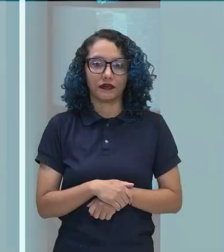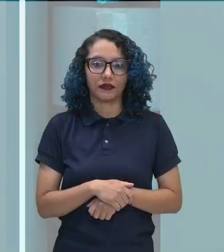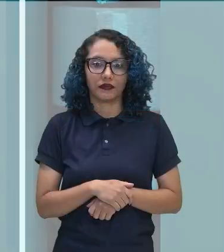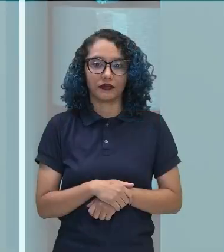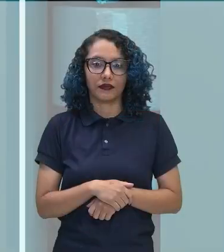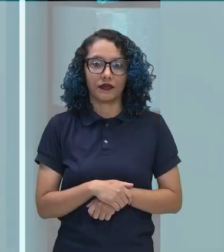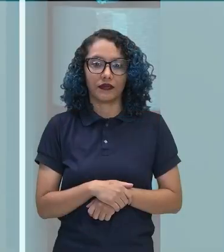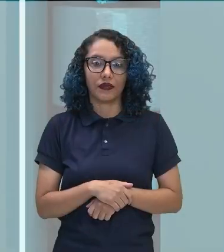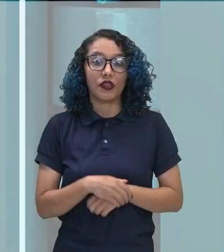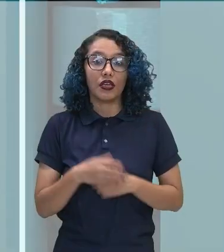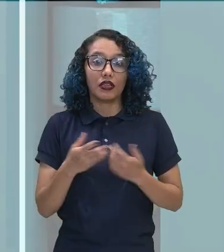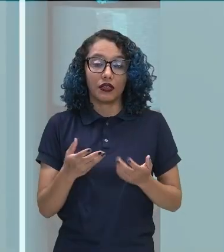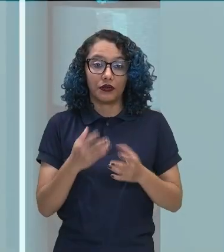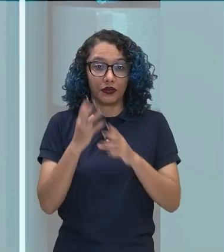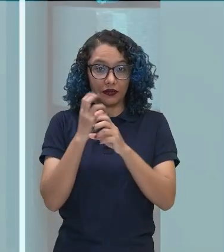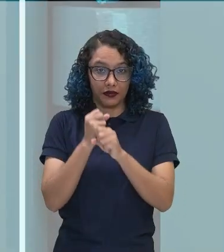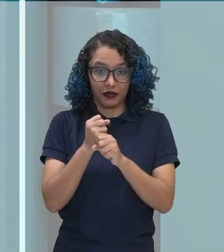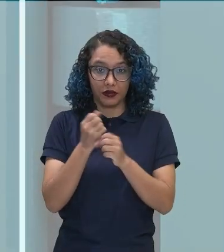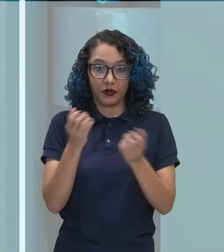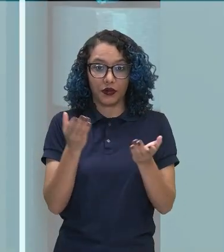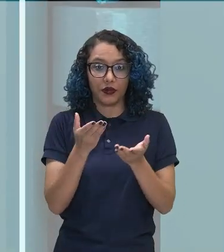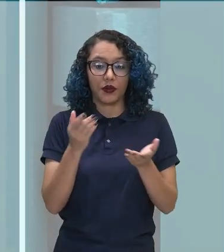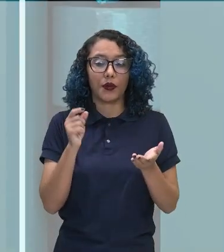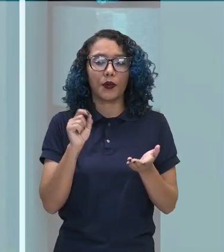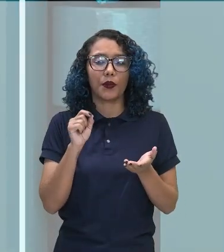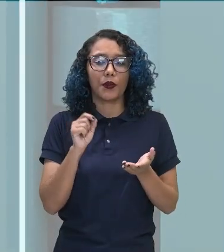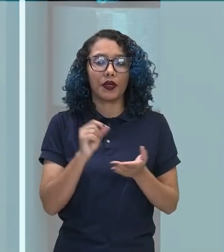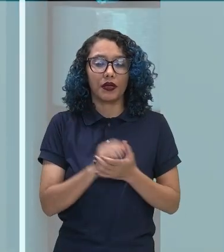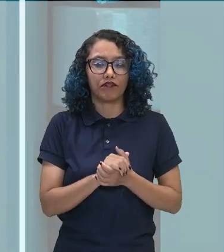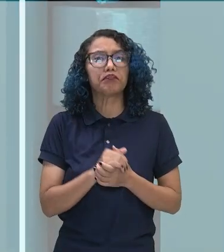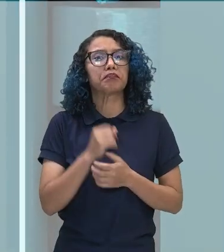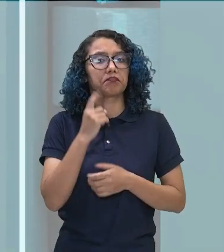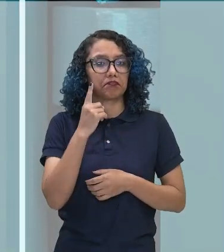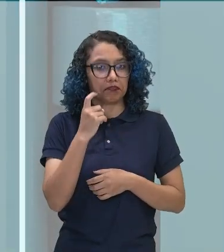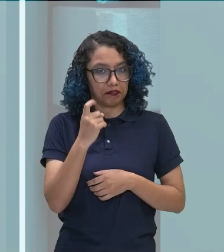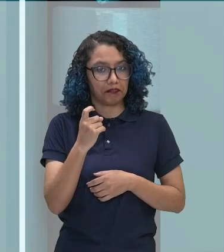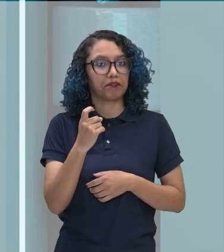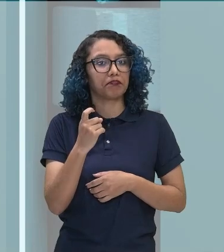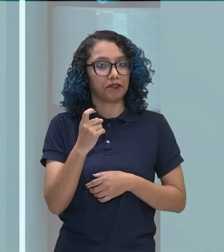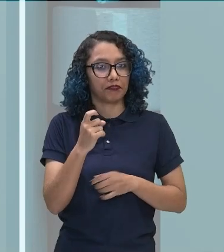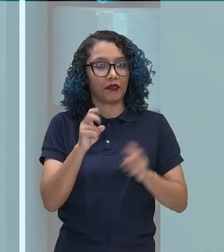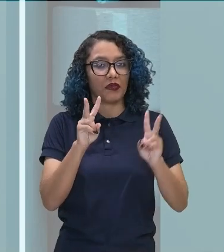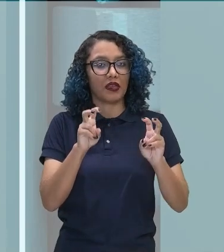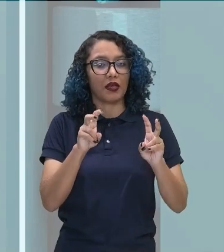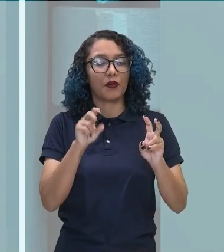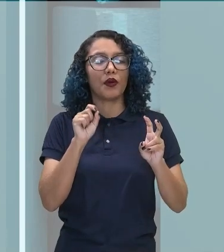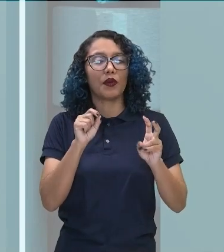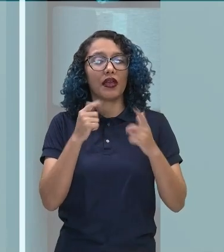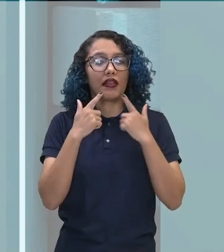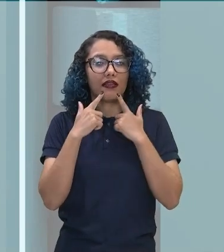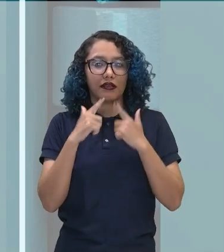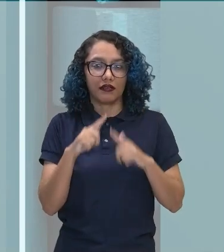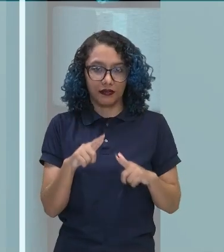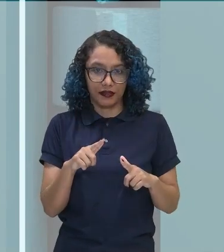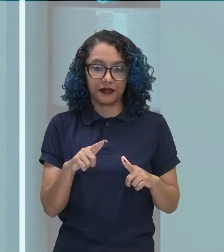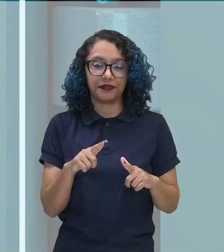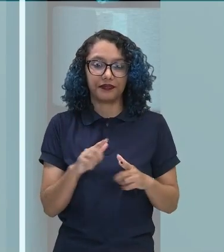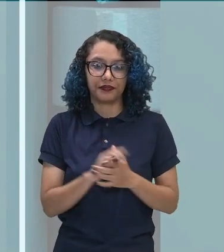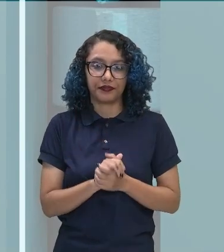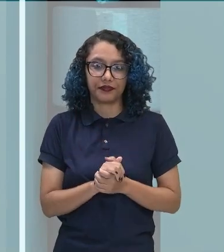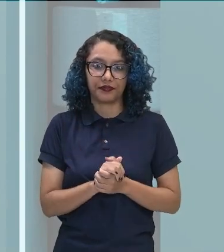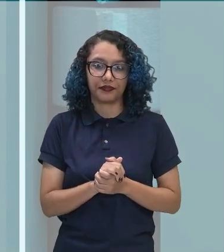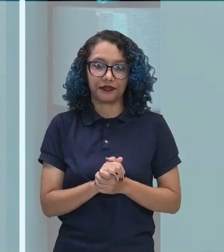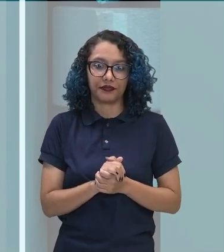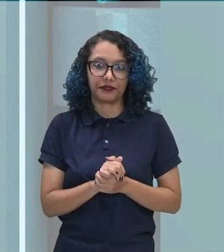Nossa revisão de hoje é bem interessante. Nós vamos falar sobre linguagem. Vamos fazer uma